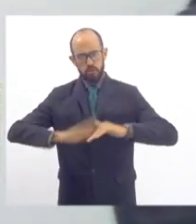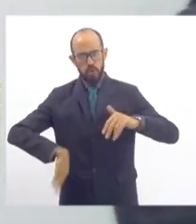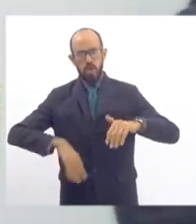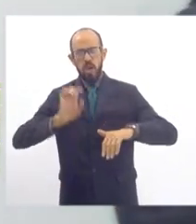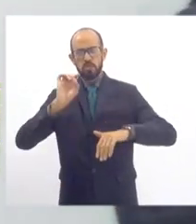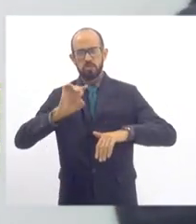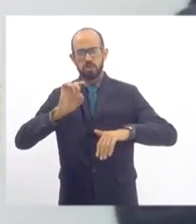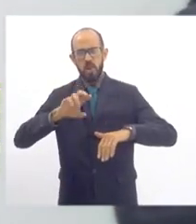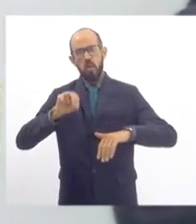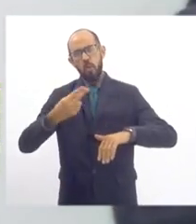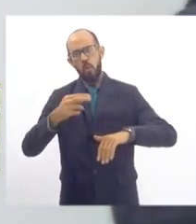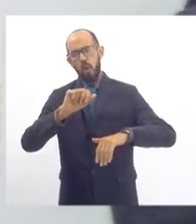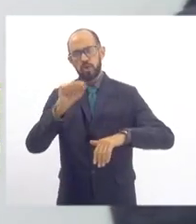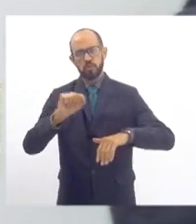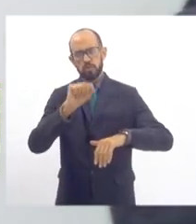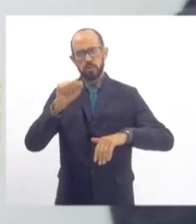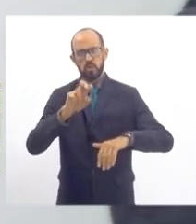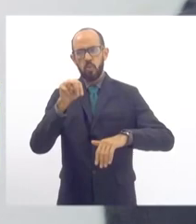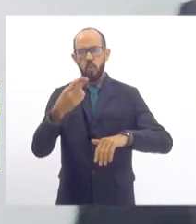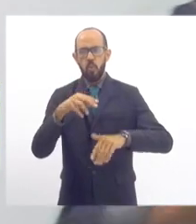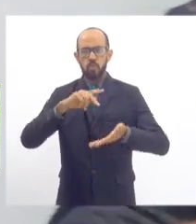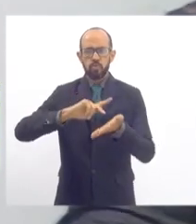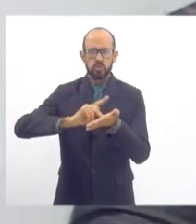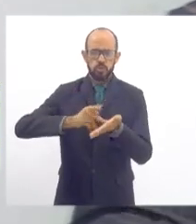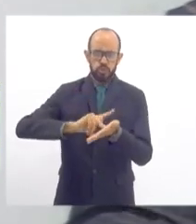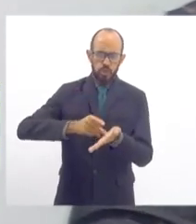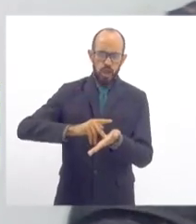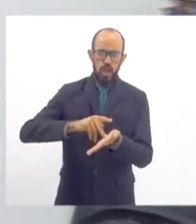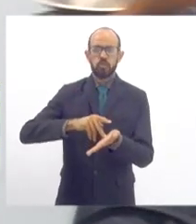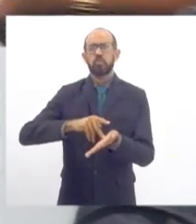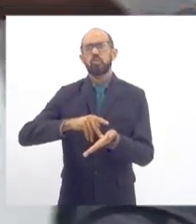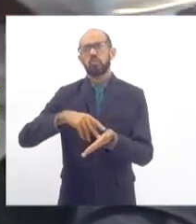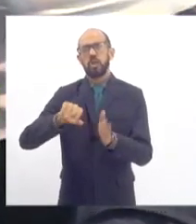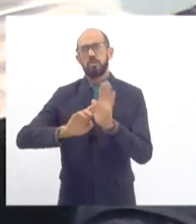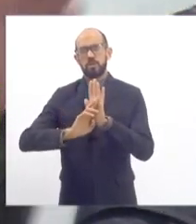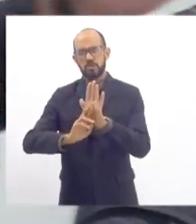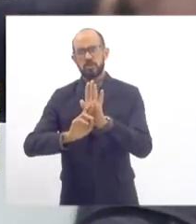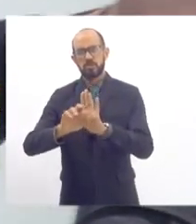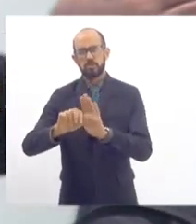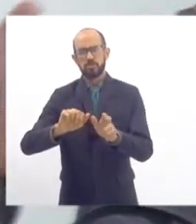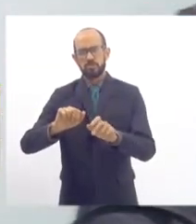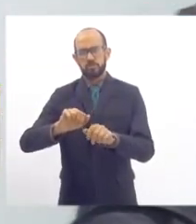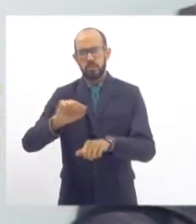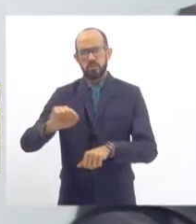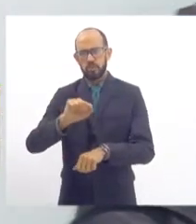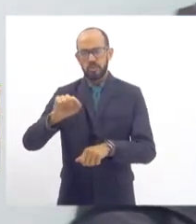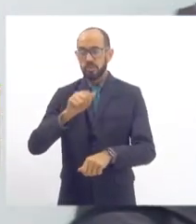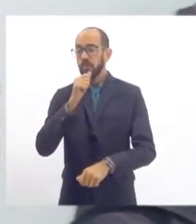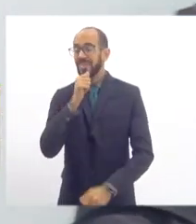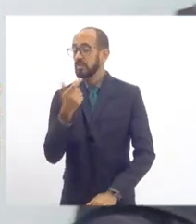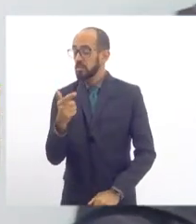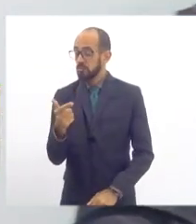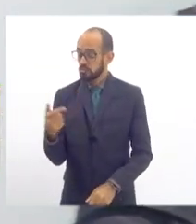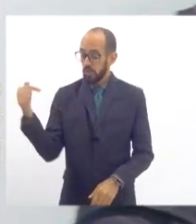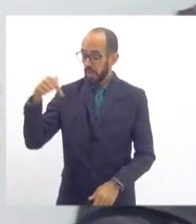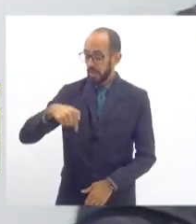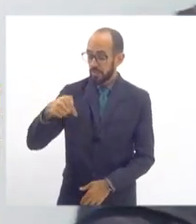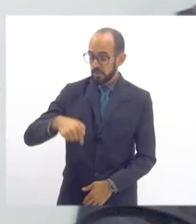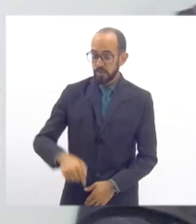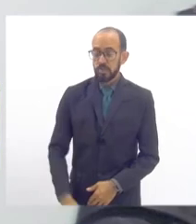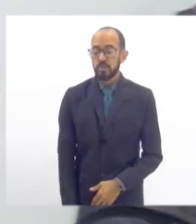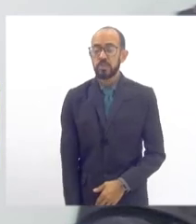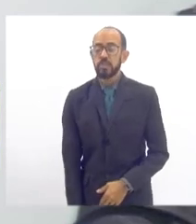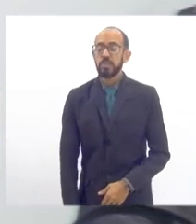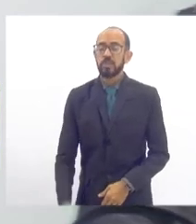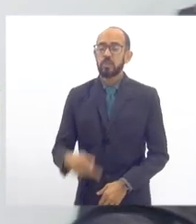alguma associação ou algum sindicato ou representação de associação sindical que não esteja representada aqui pela palavra do